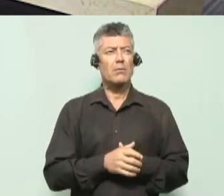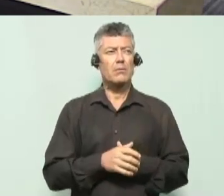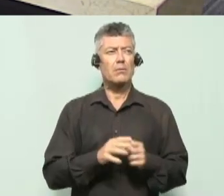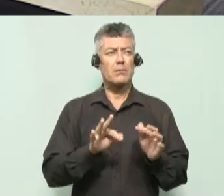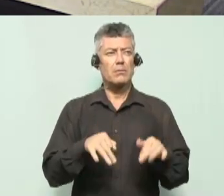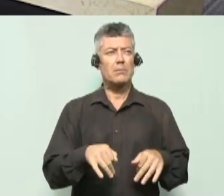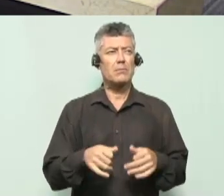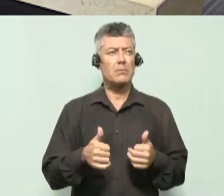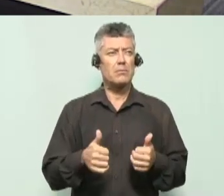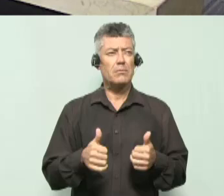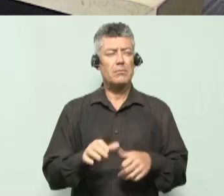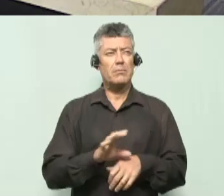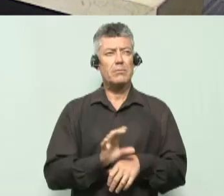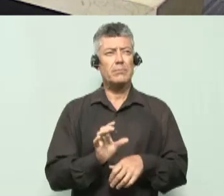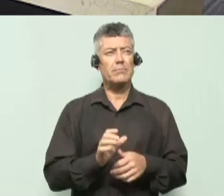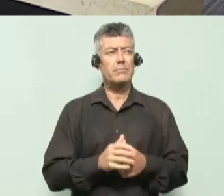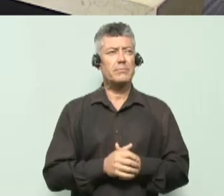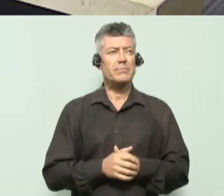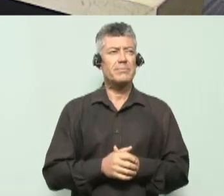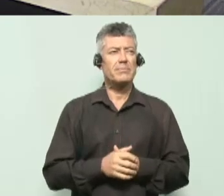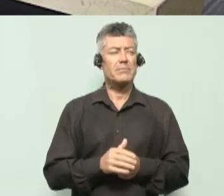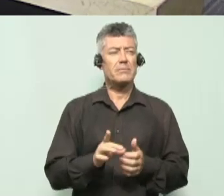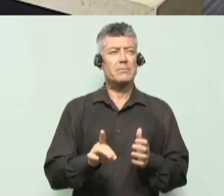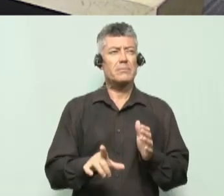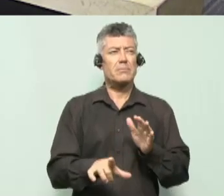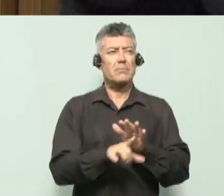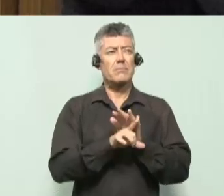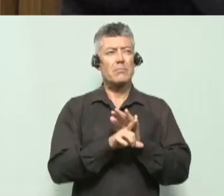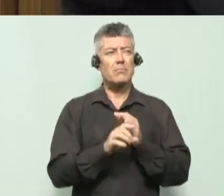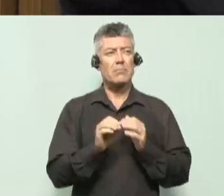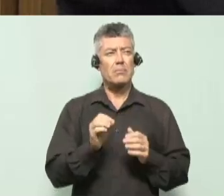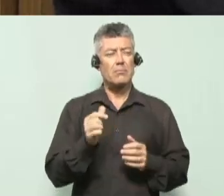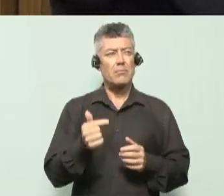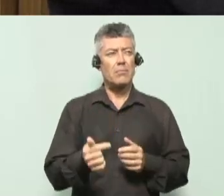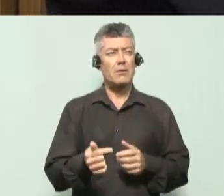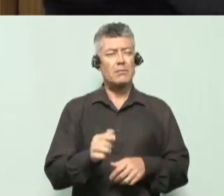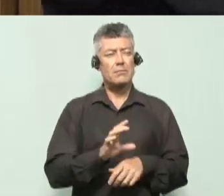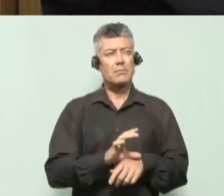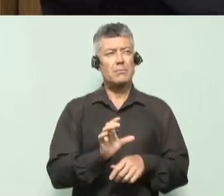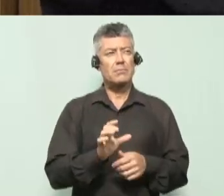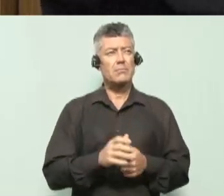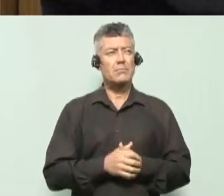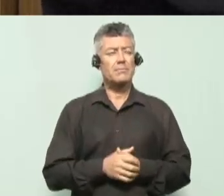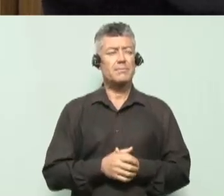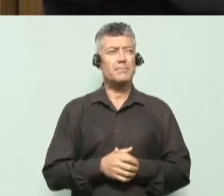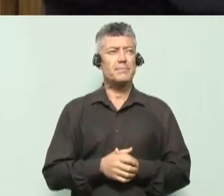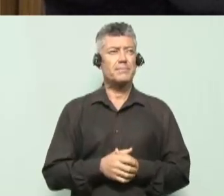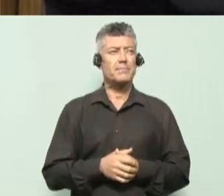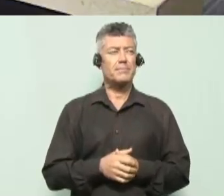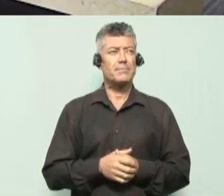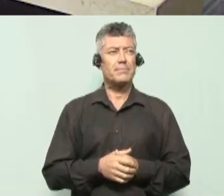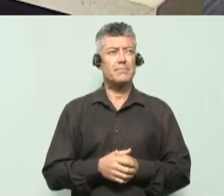final, desculpe, vereadora Camila. Decreto Legislativo 0724, Camila Araújo.